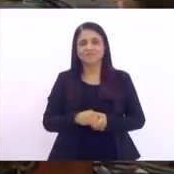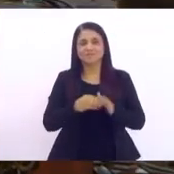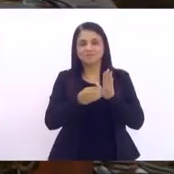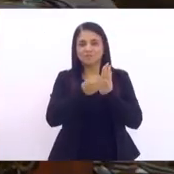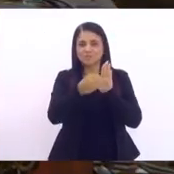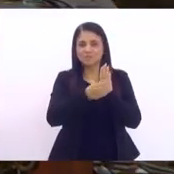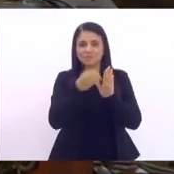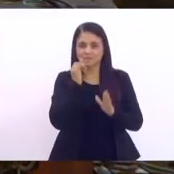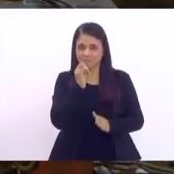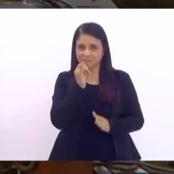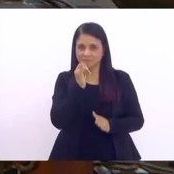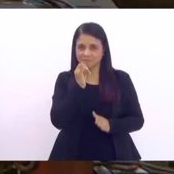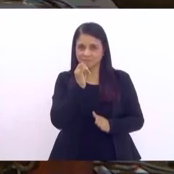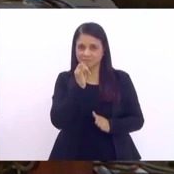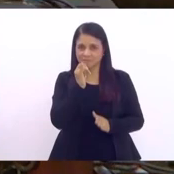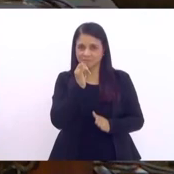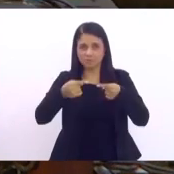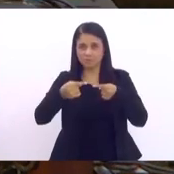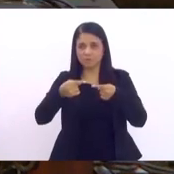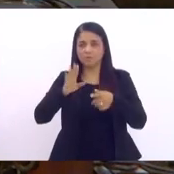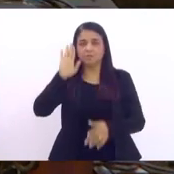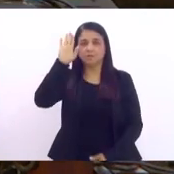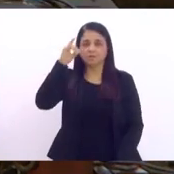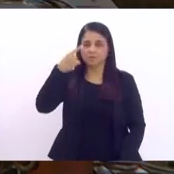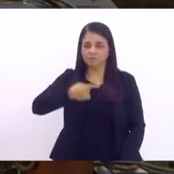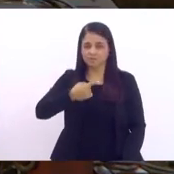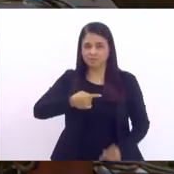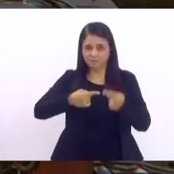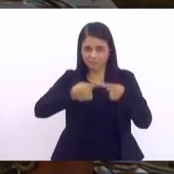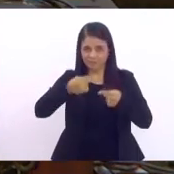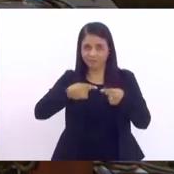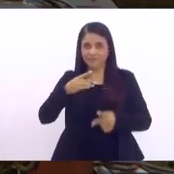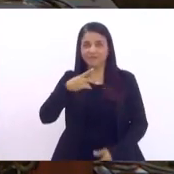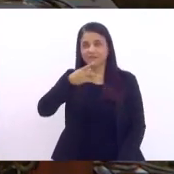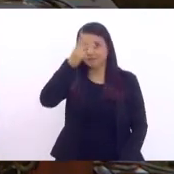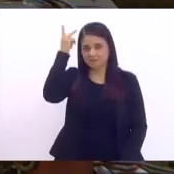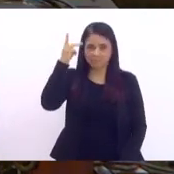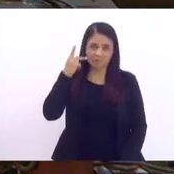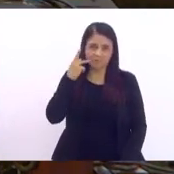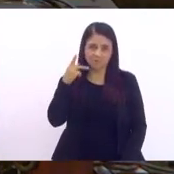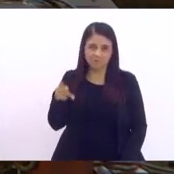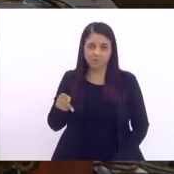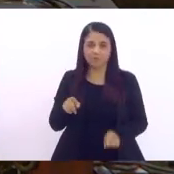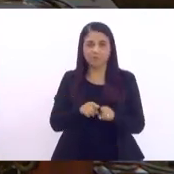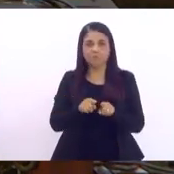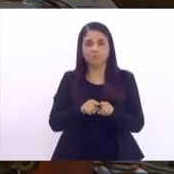Para discutir isso. Para discutir, deputado Luiz Paulo, deputada Dani Balbi.